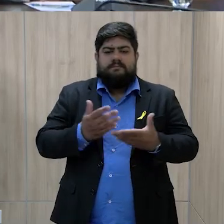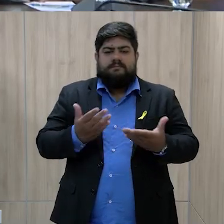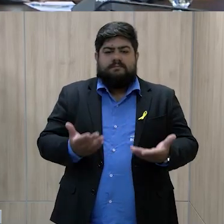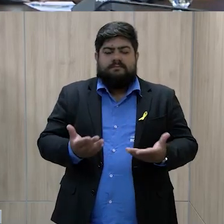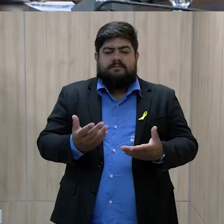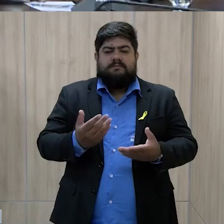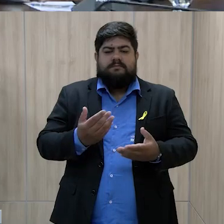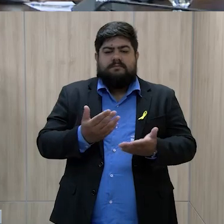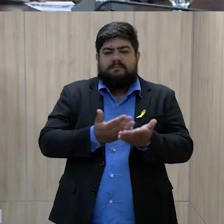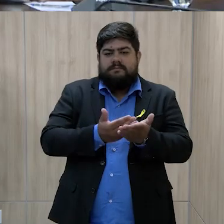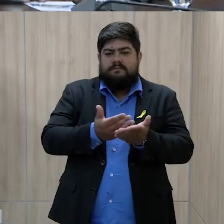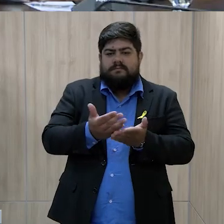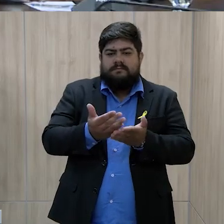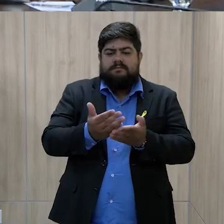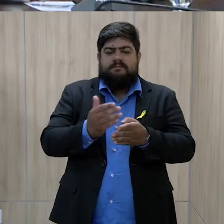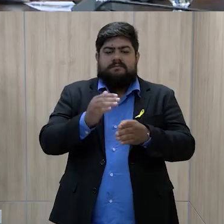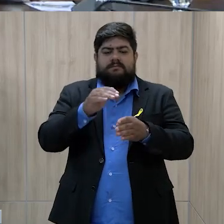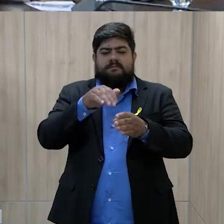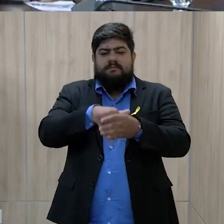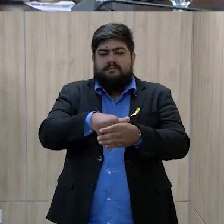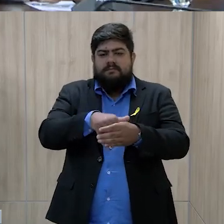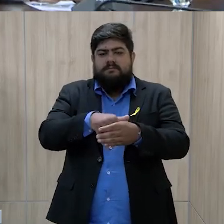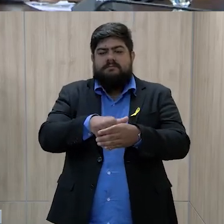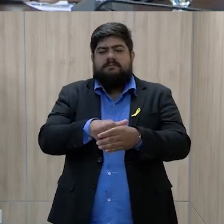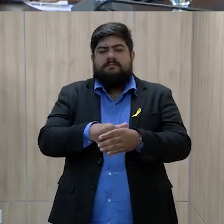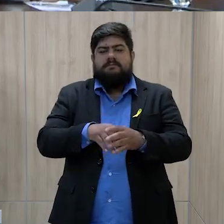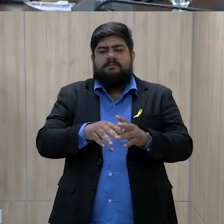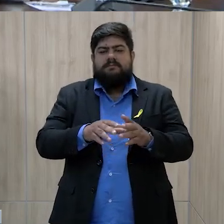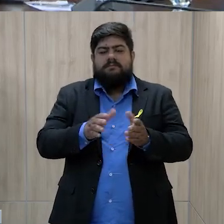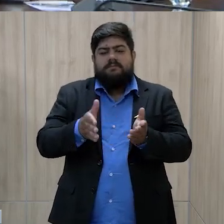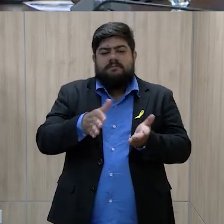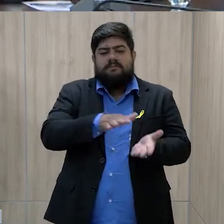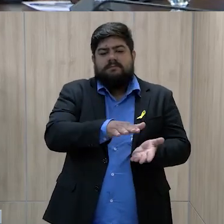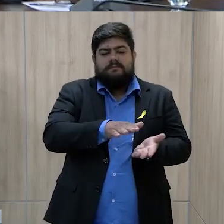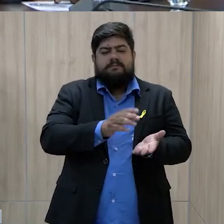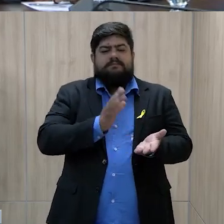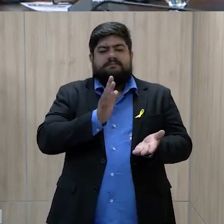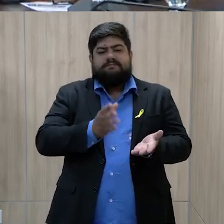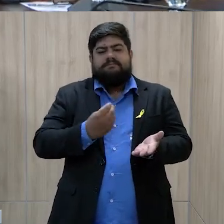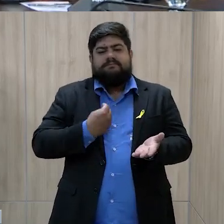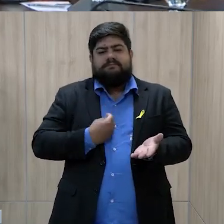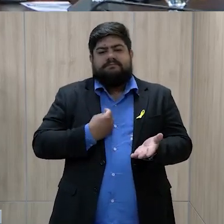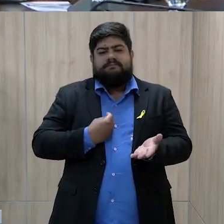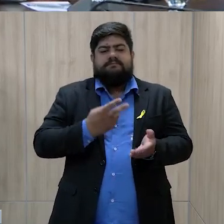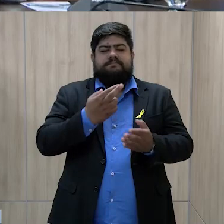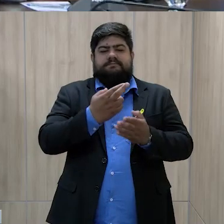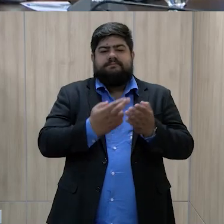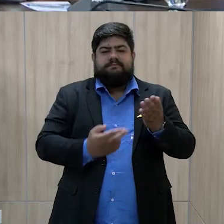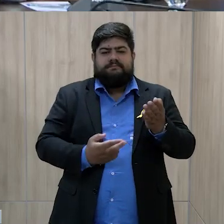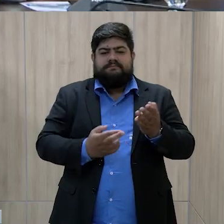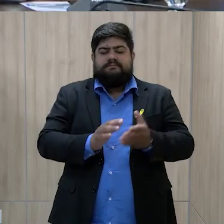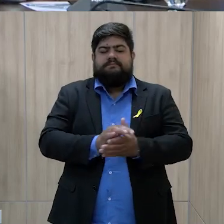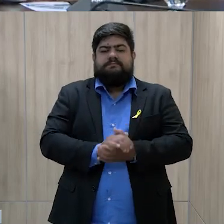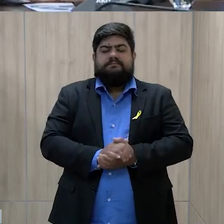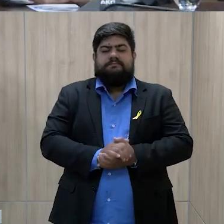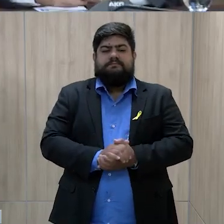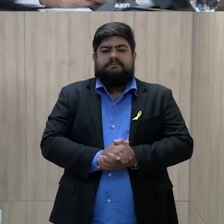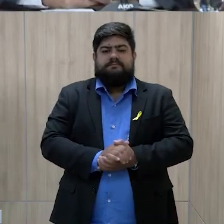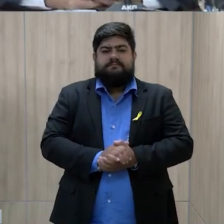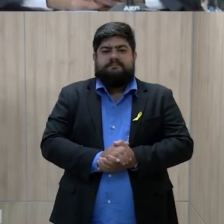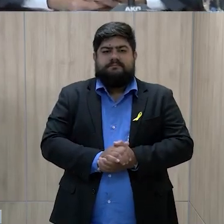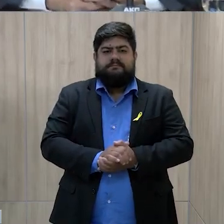a apreciação das matérias que já estão com o voto do